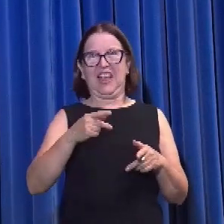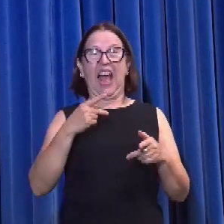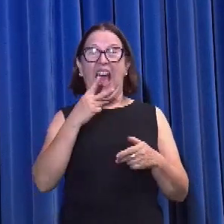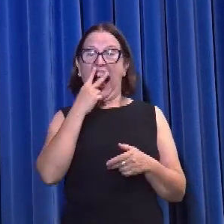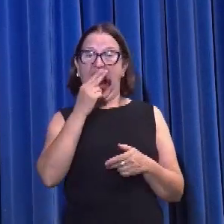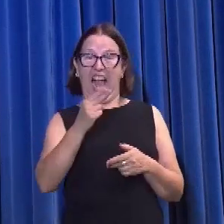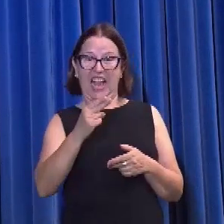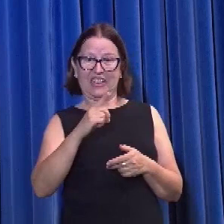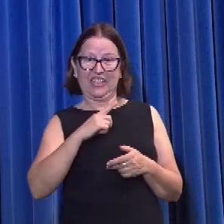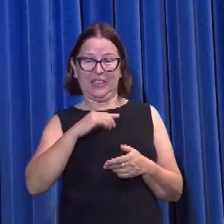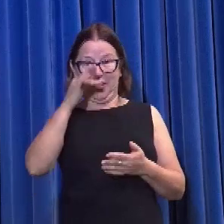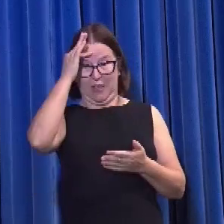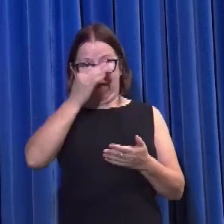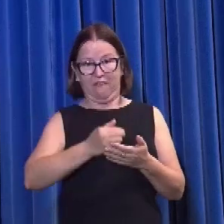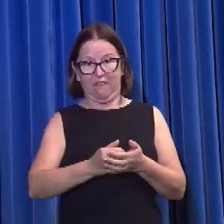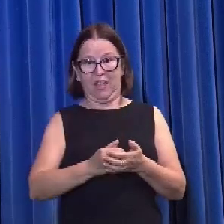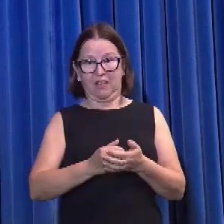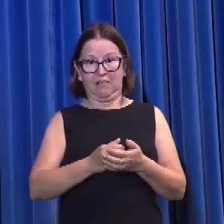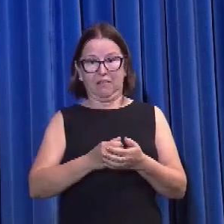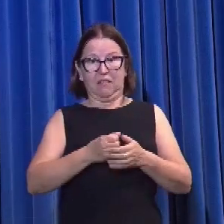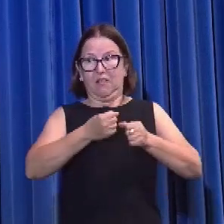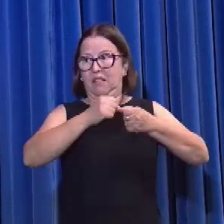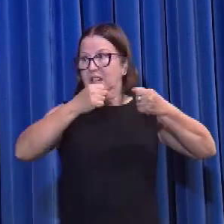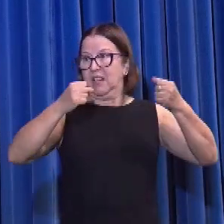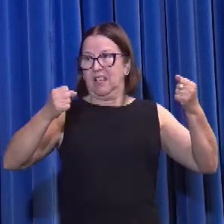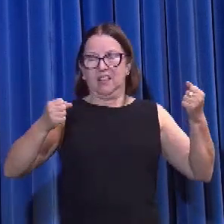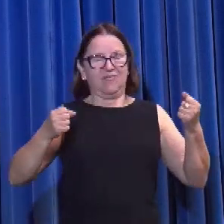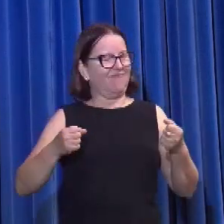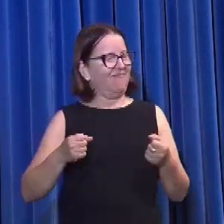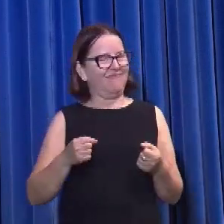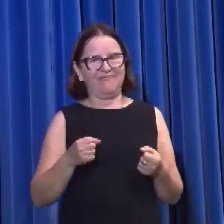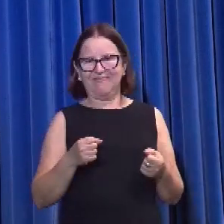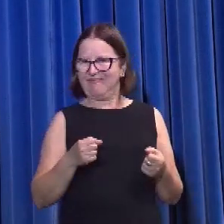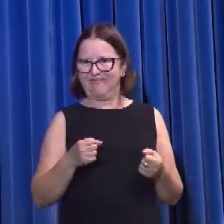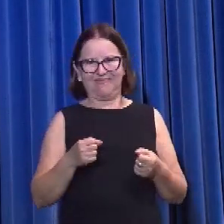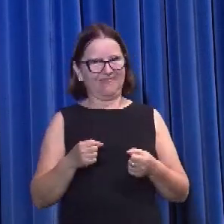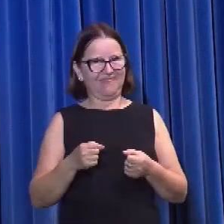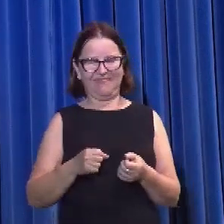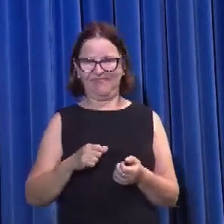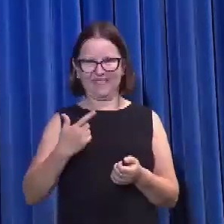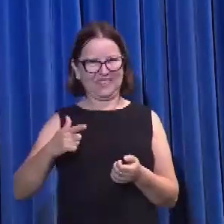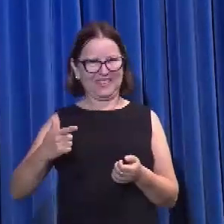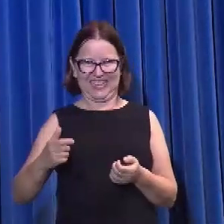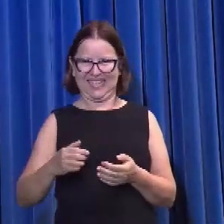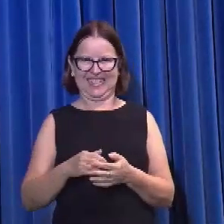essa? Não é por aí que vai, isso aí vai adoecer as pessoas.